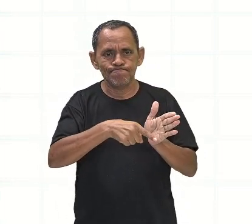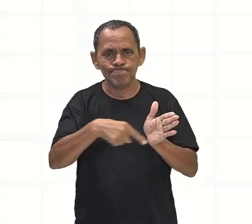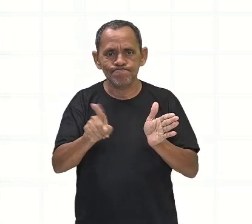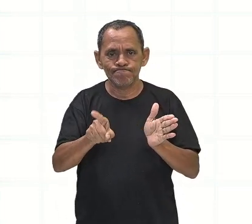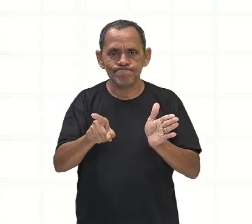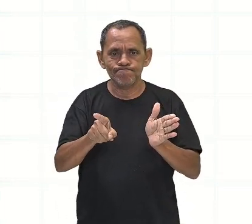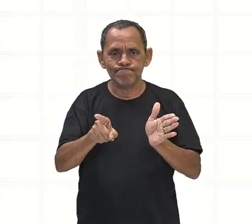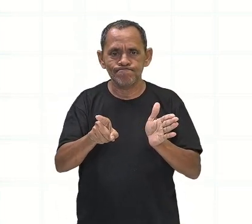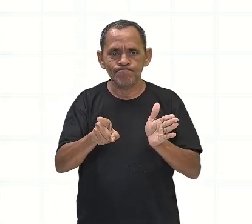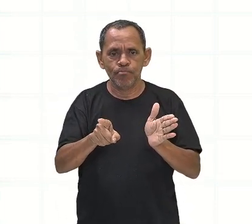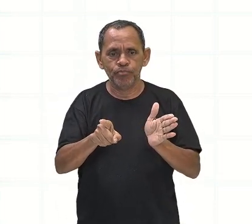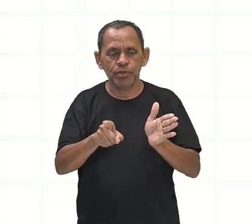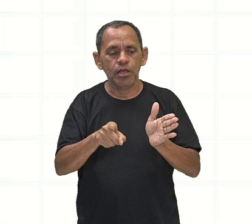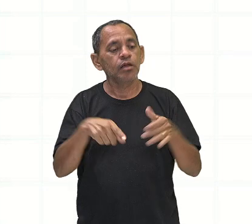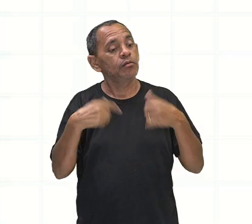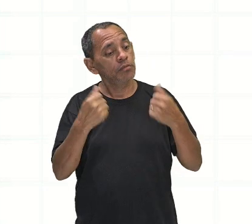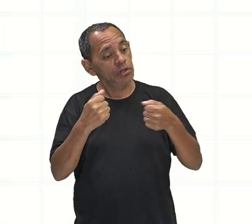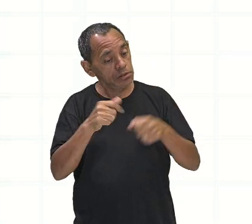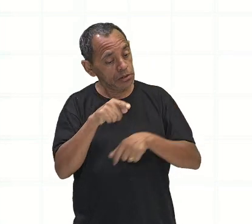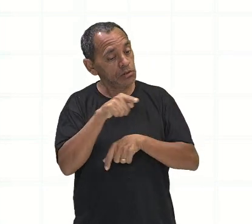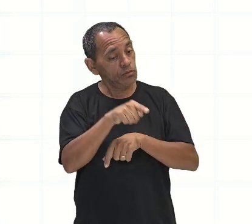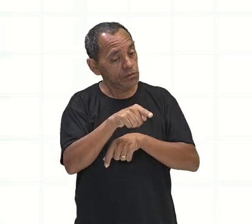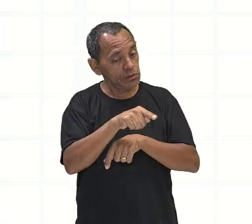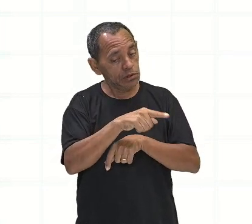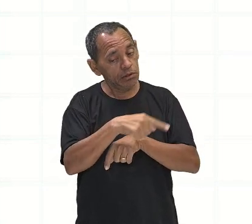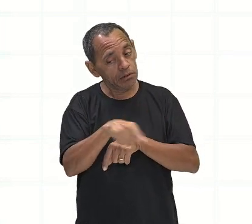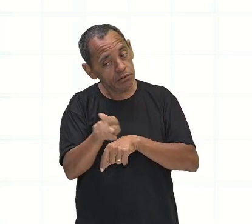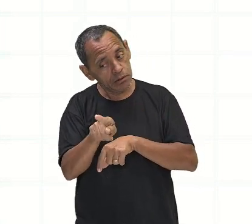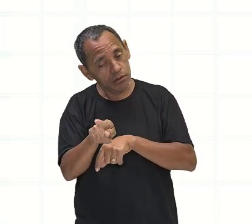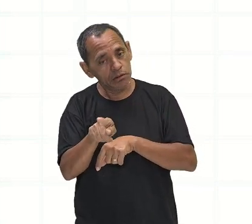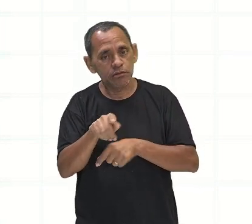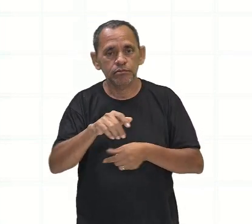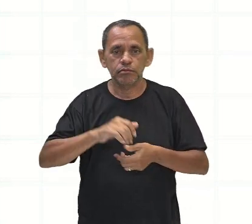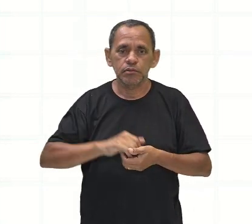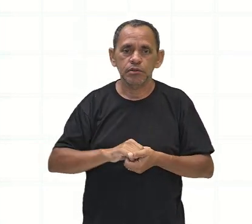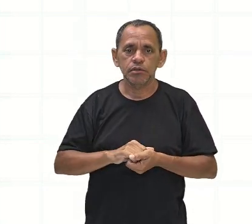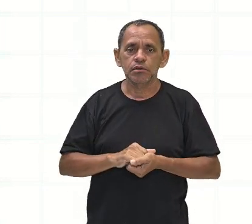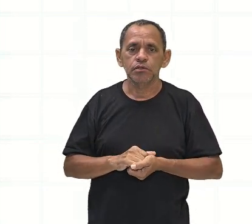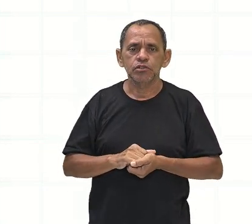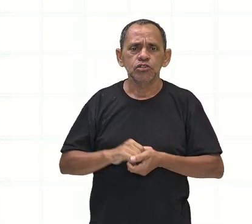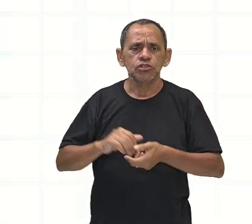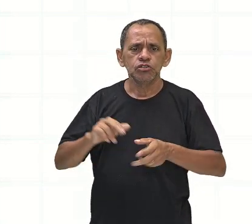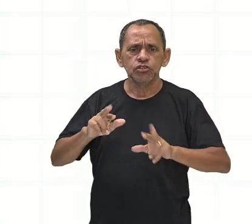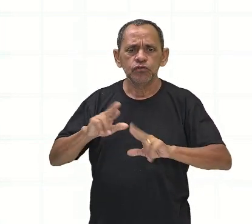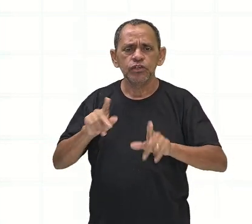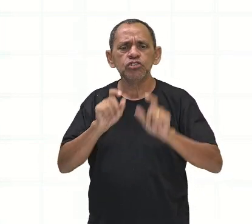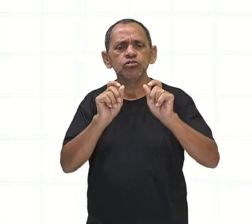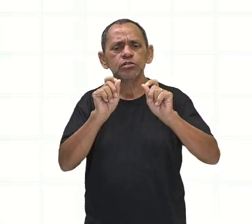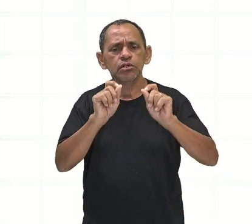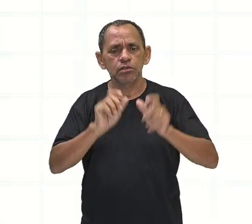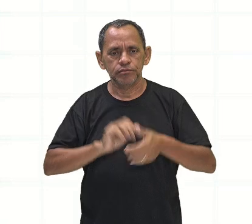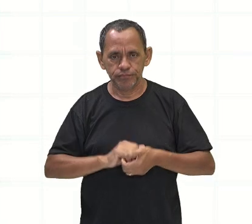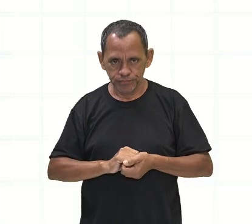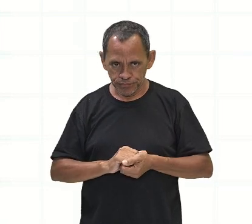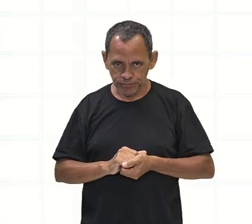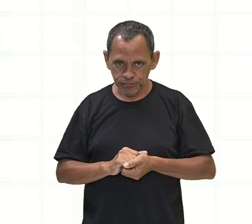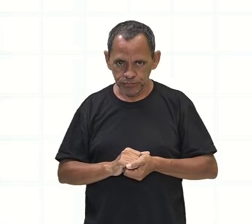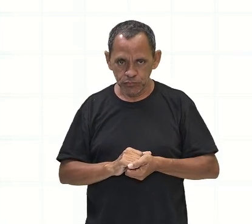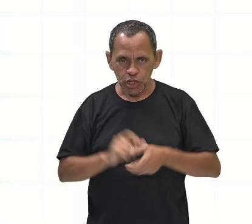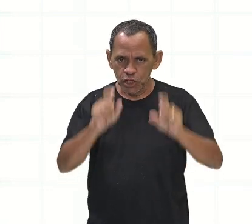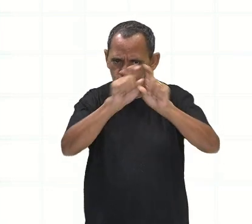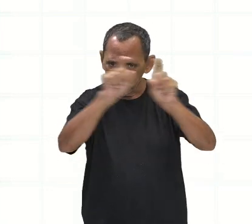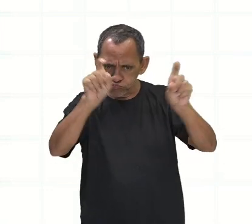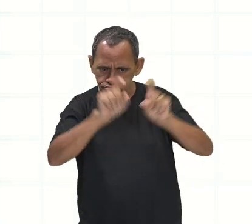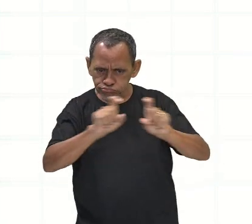segunda é preciso que você. O que nós temos de diferente, então, aí, né, nesses